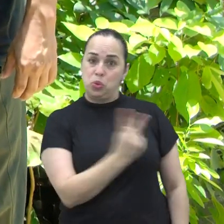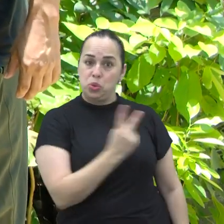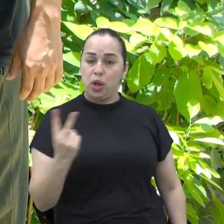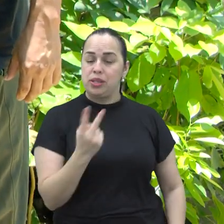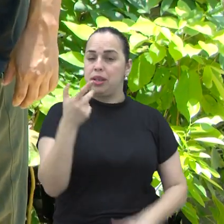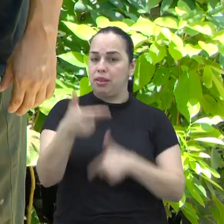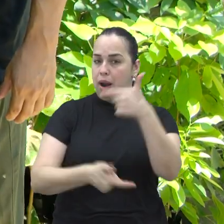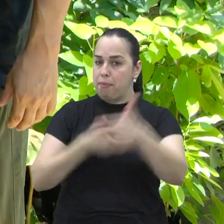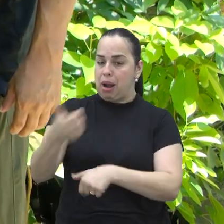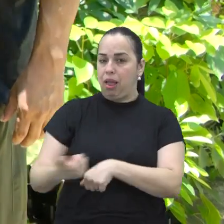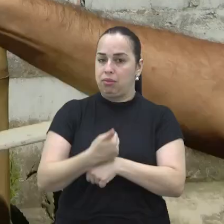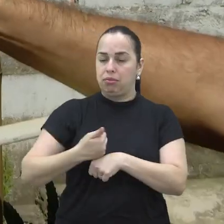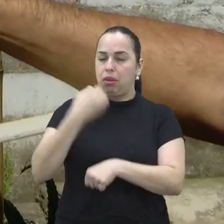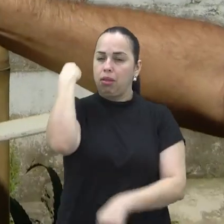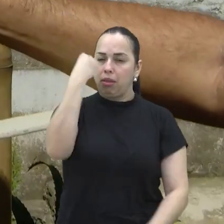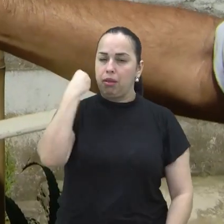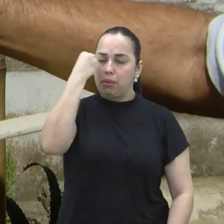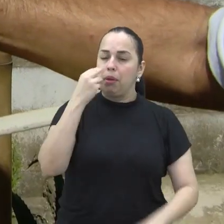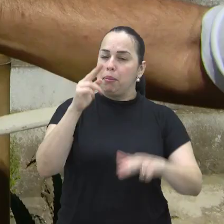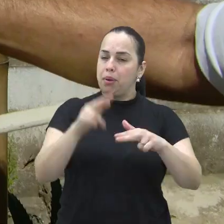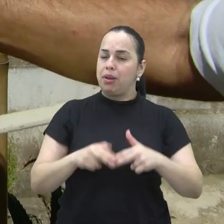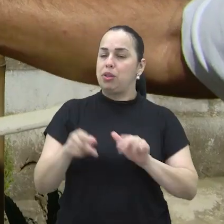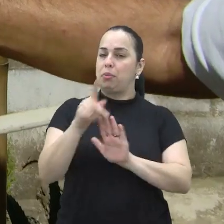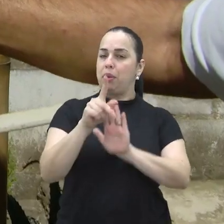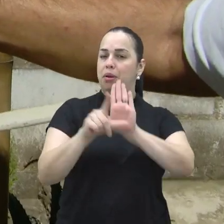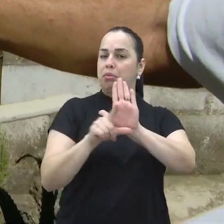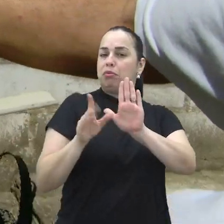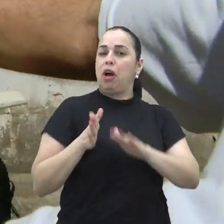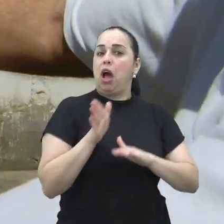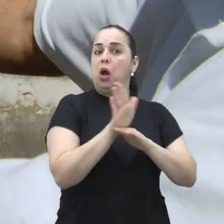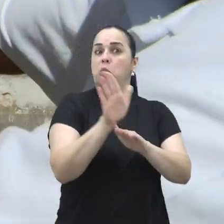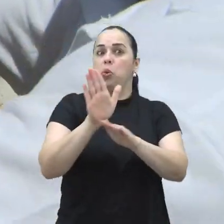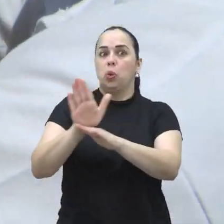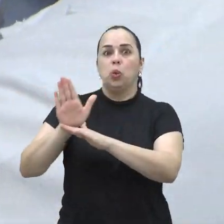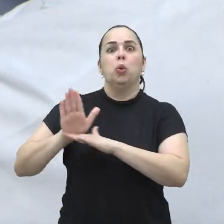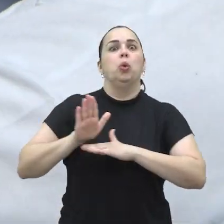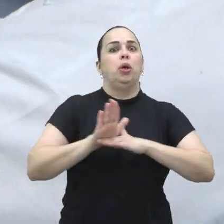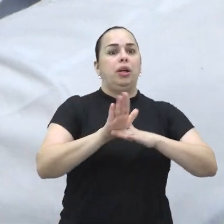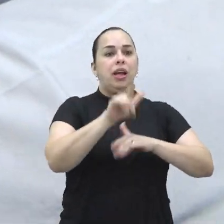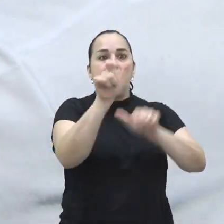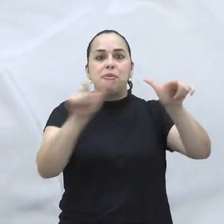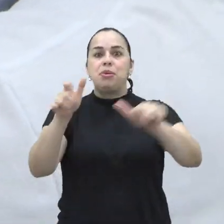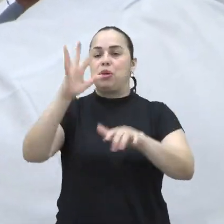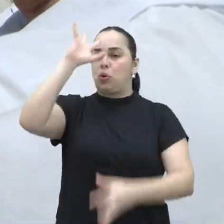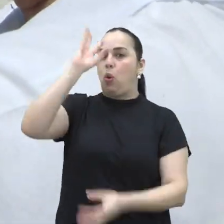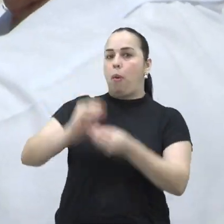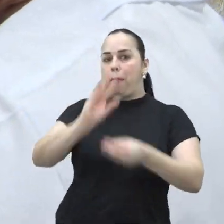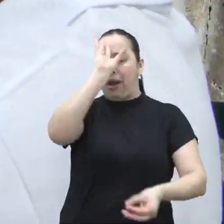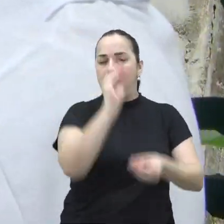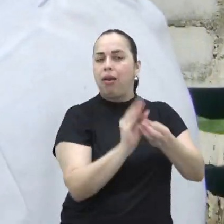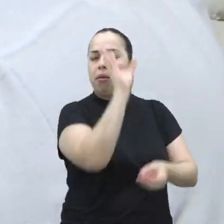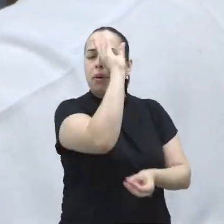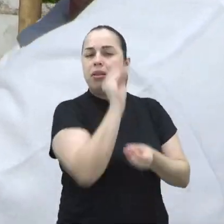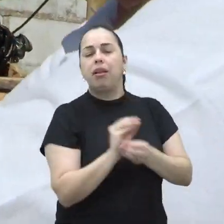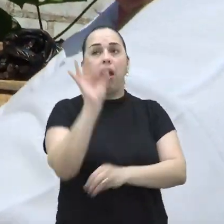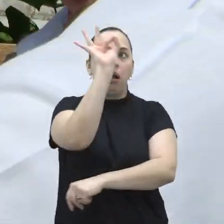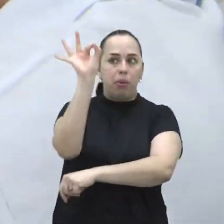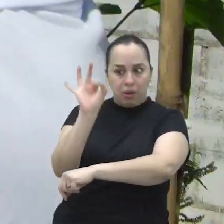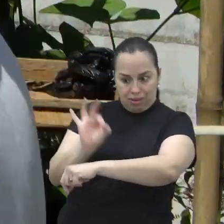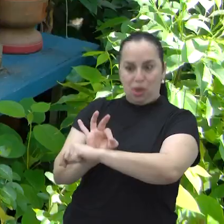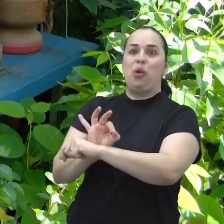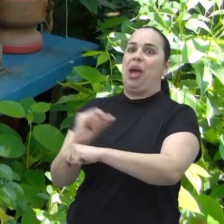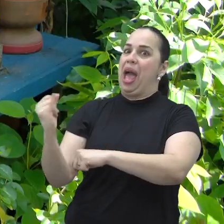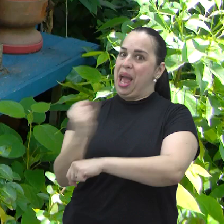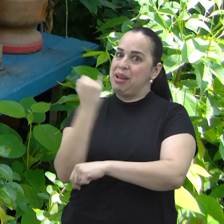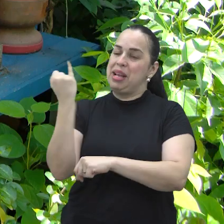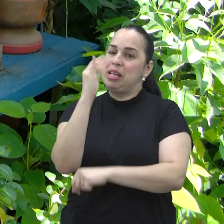na apicultura há tanto tempo, um projeto como esse pode ajudar muito no entendimento das pessoas sobre a importância das